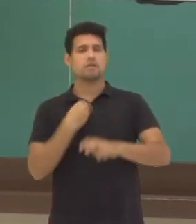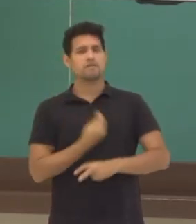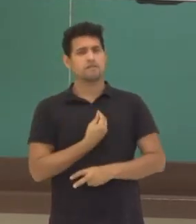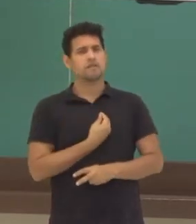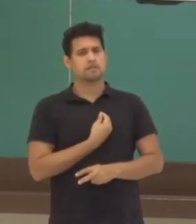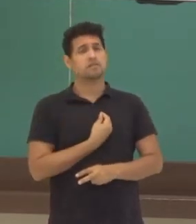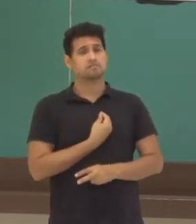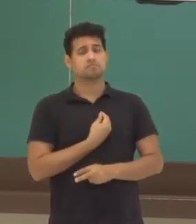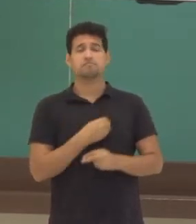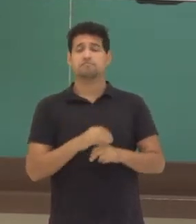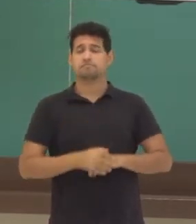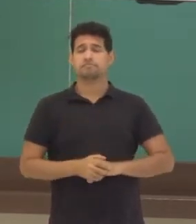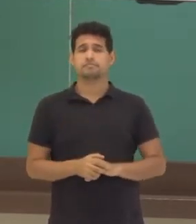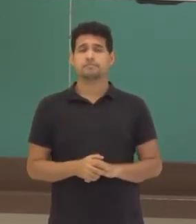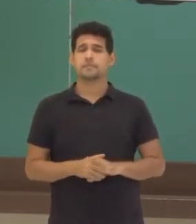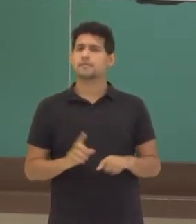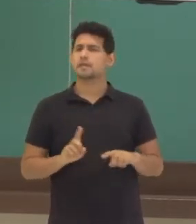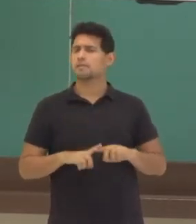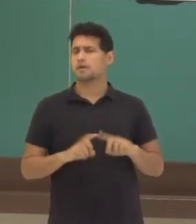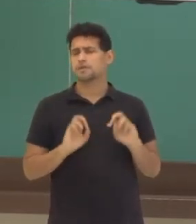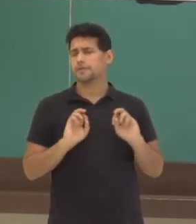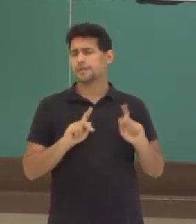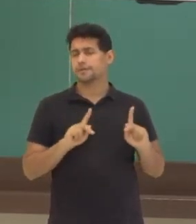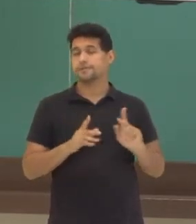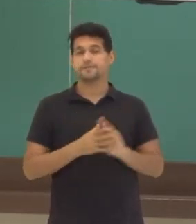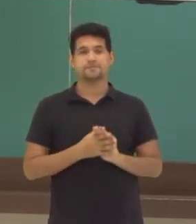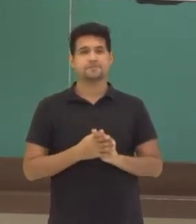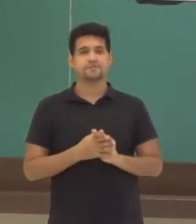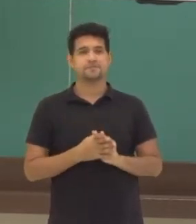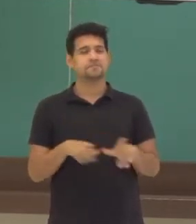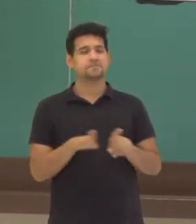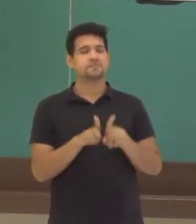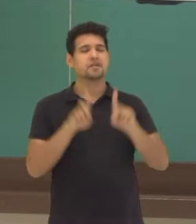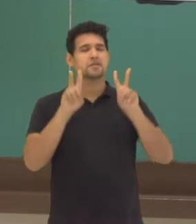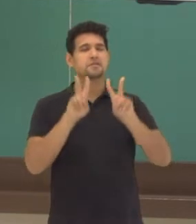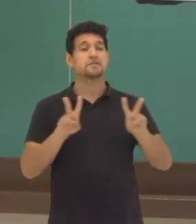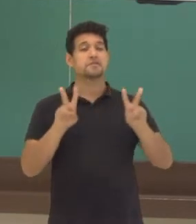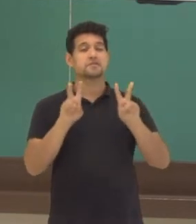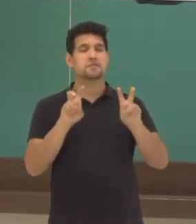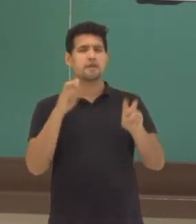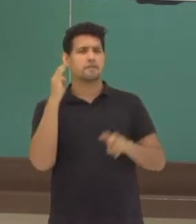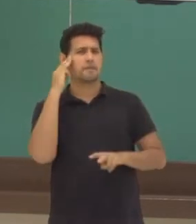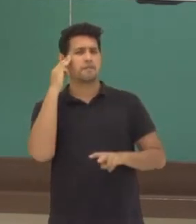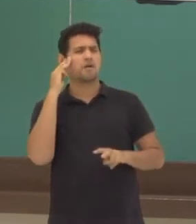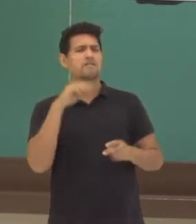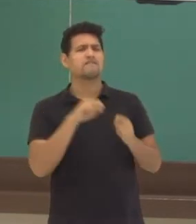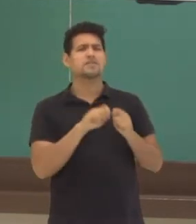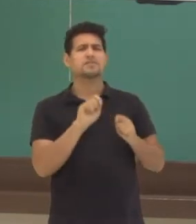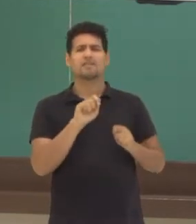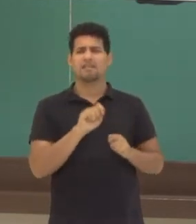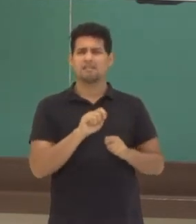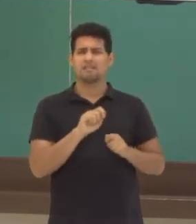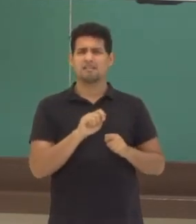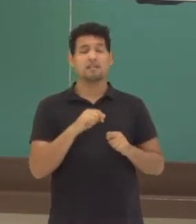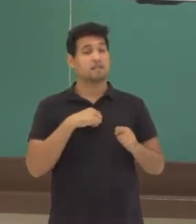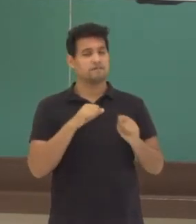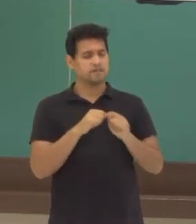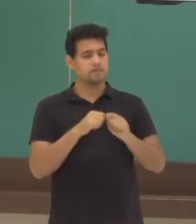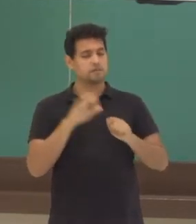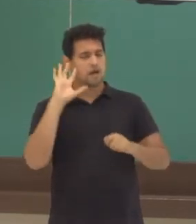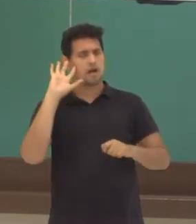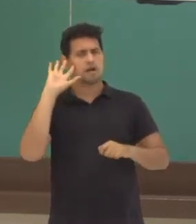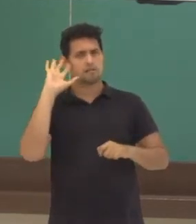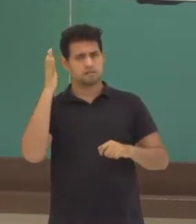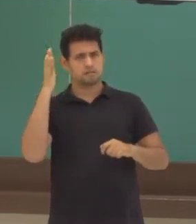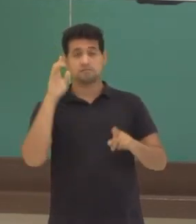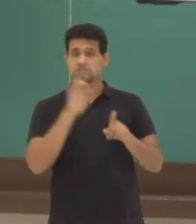Aí seria uma autobiografia. Enfim. E o relato de memórias, professor? O que que ele faz? Ele relata